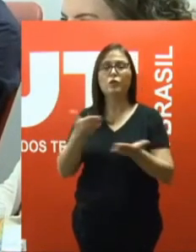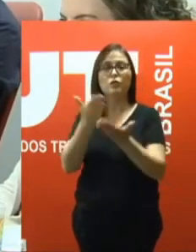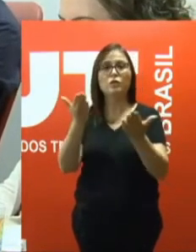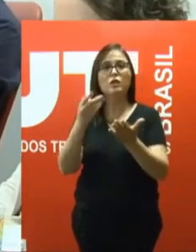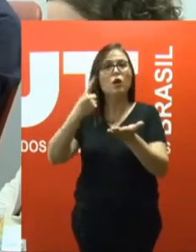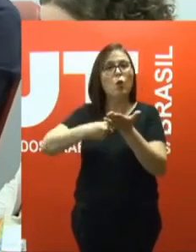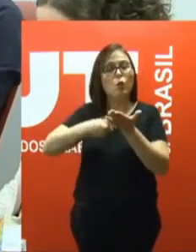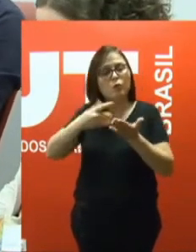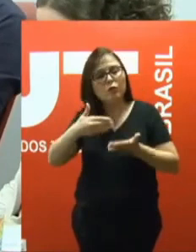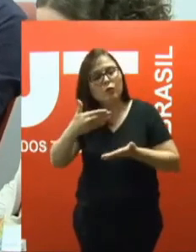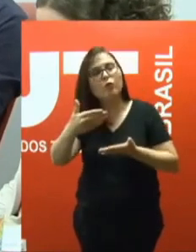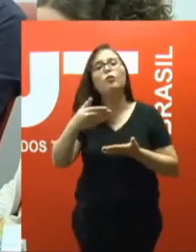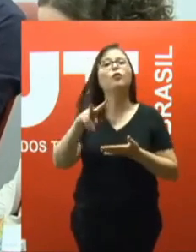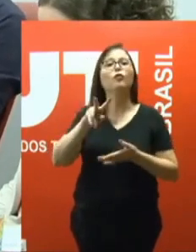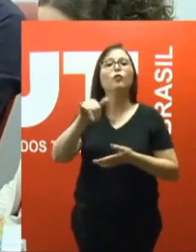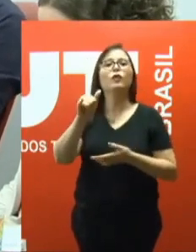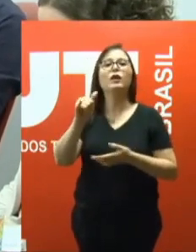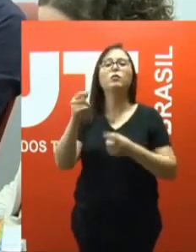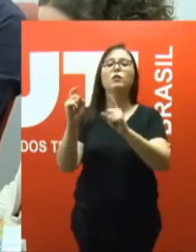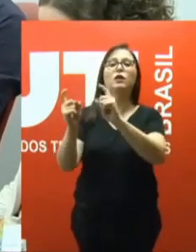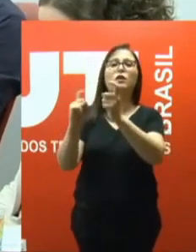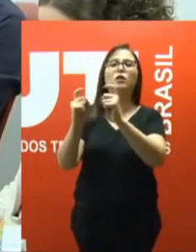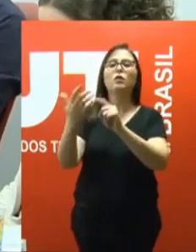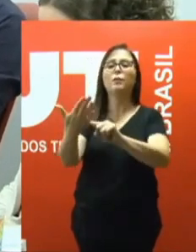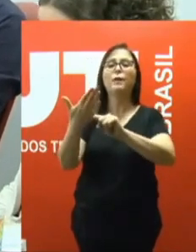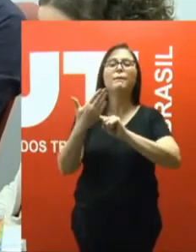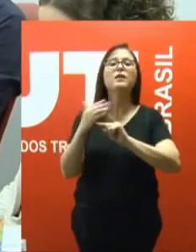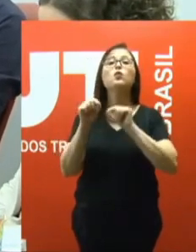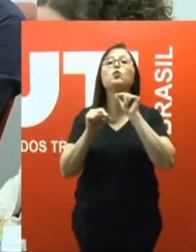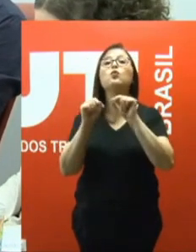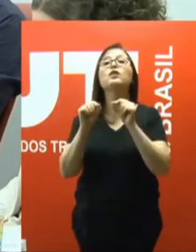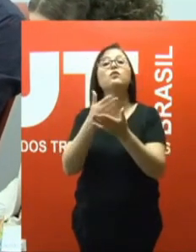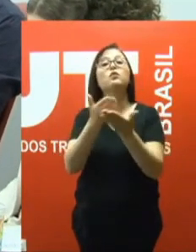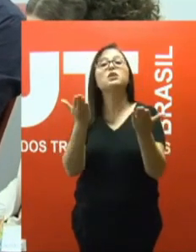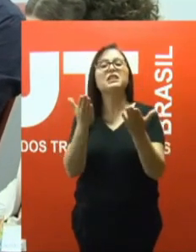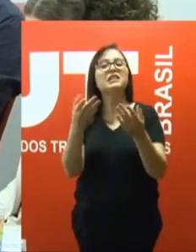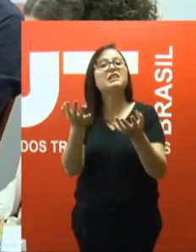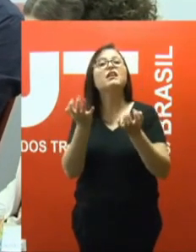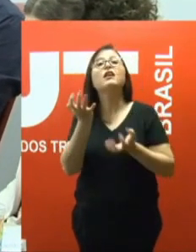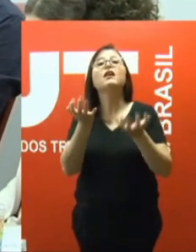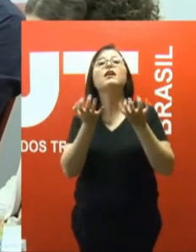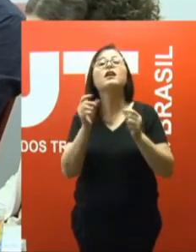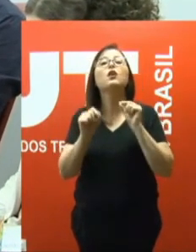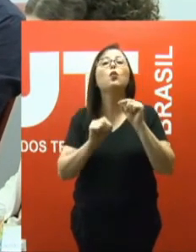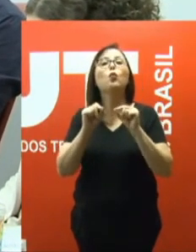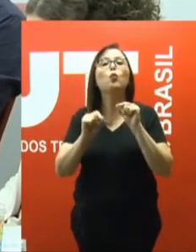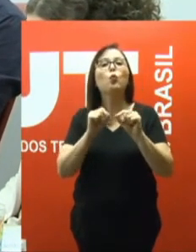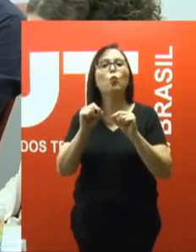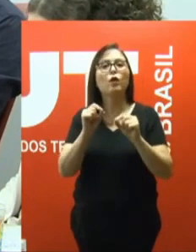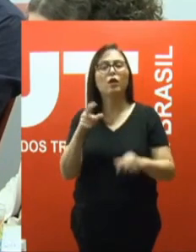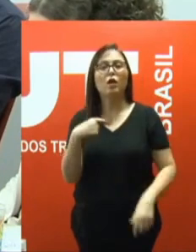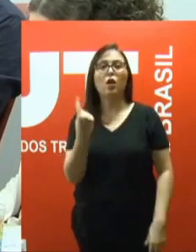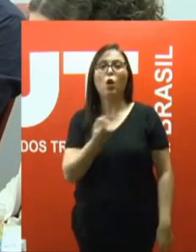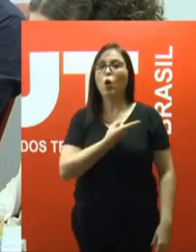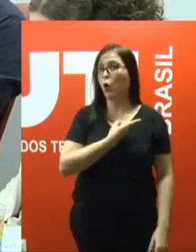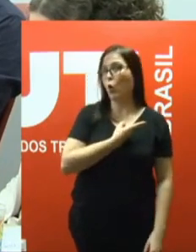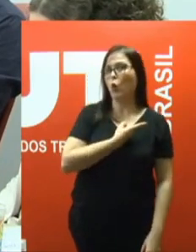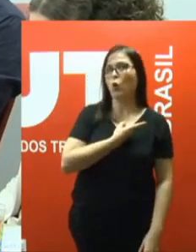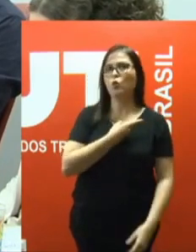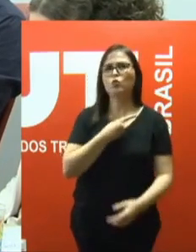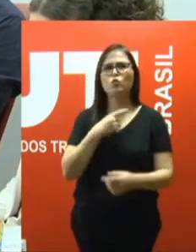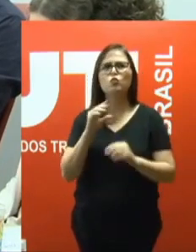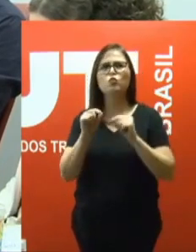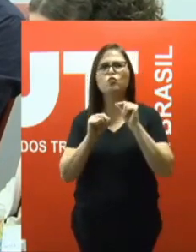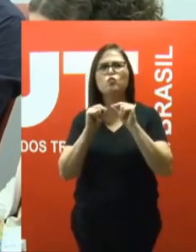reunião para apresentar para mim o que vocês querem, sabe, para que a gente reponha ou